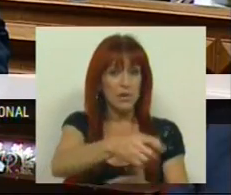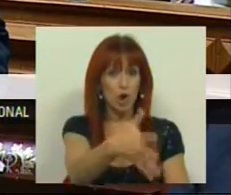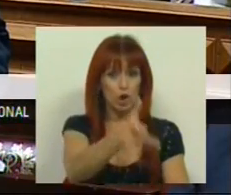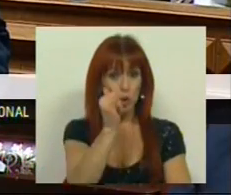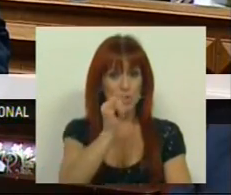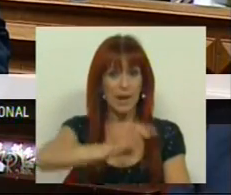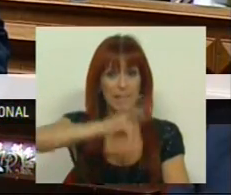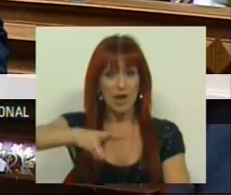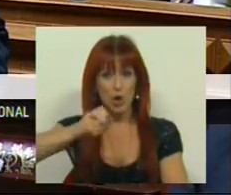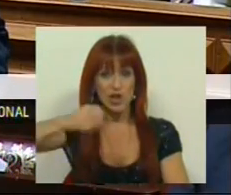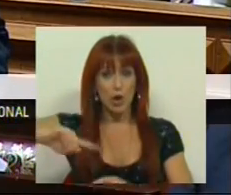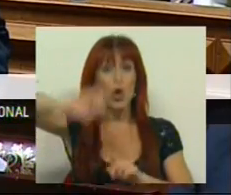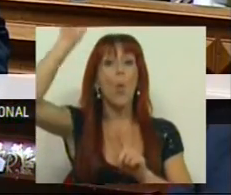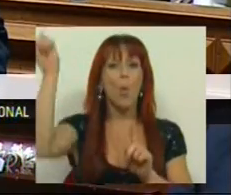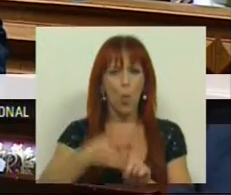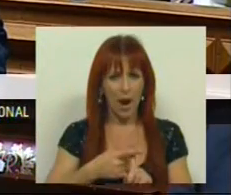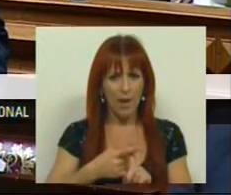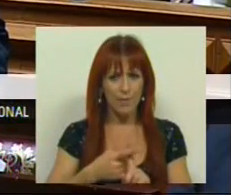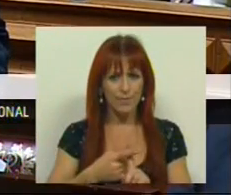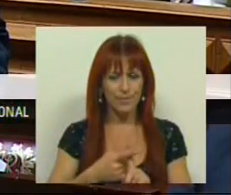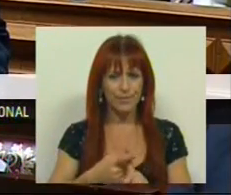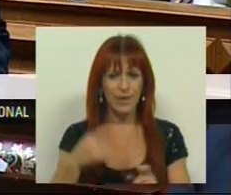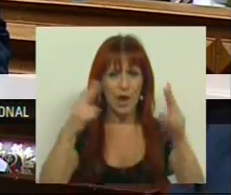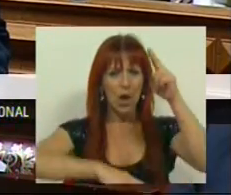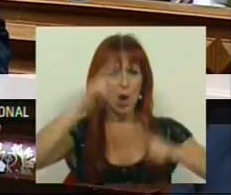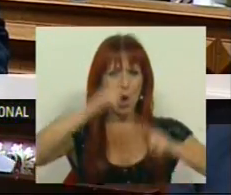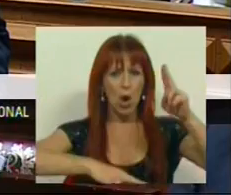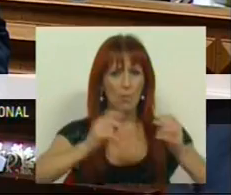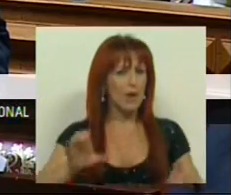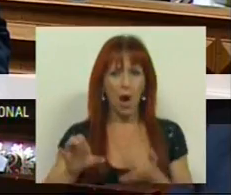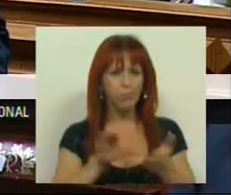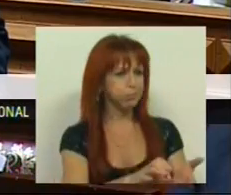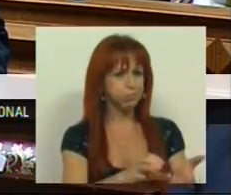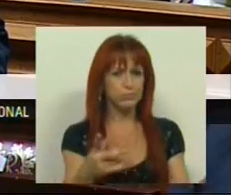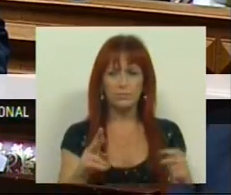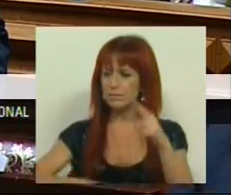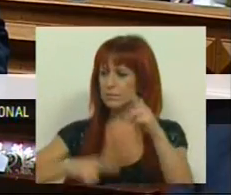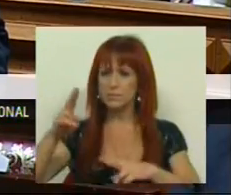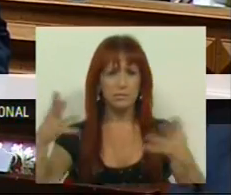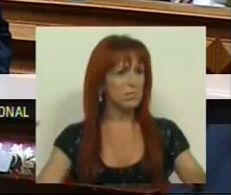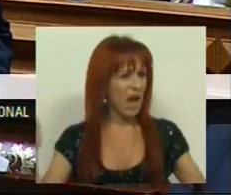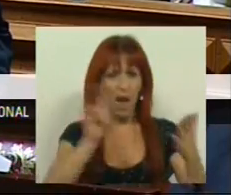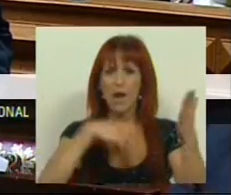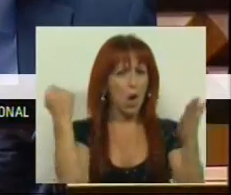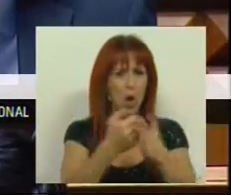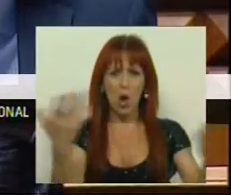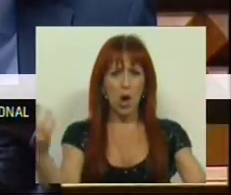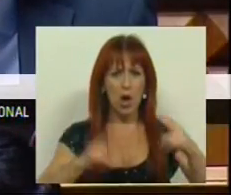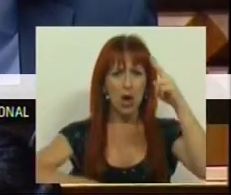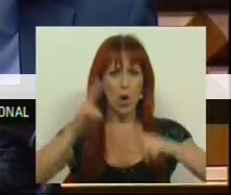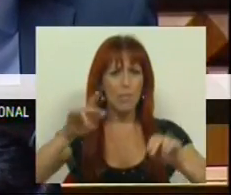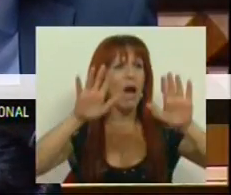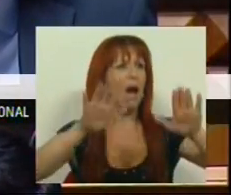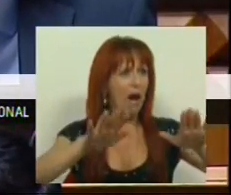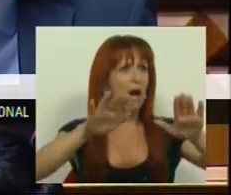12 milhões de euros por ano. A obra não foi entregue. A obra não está concluída. A obra